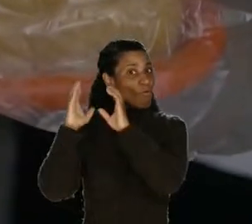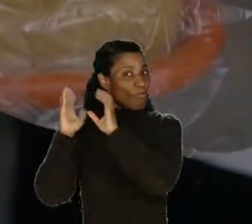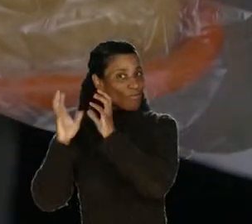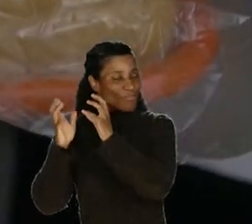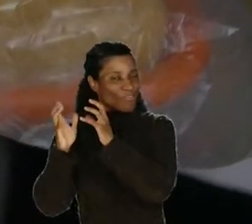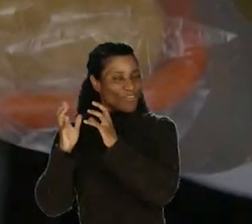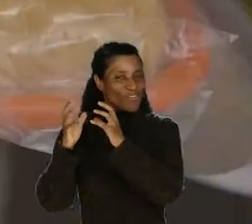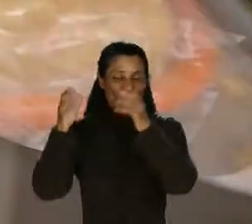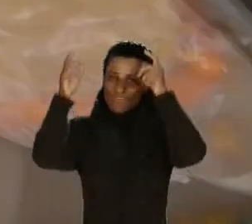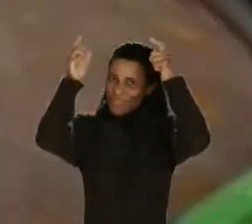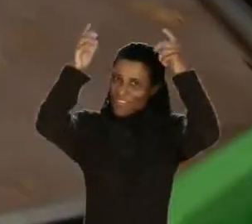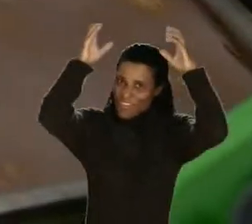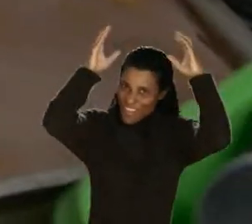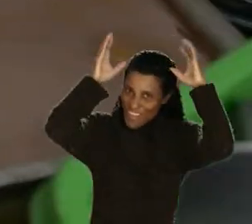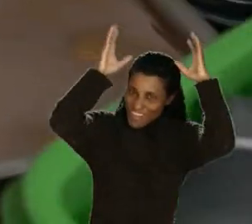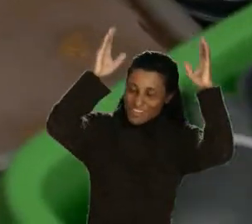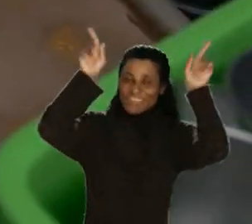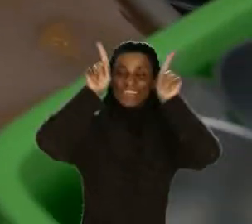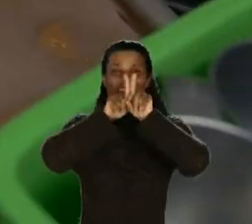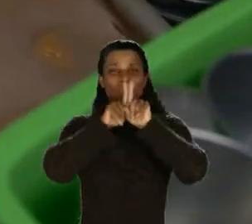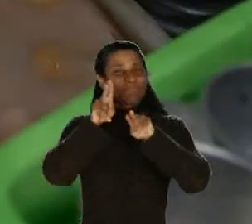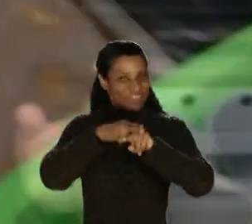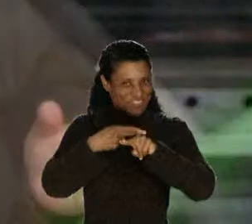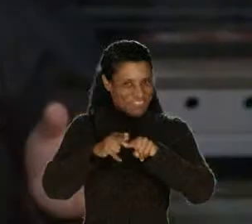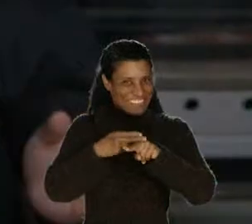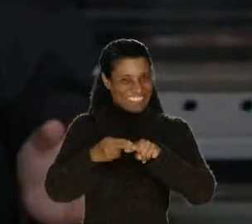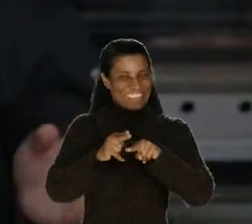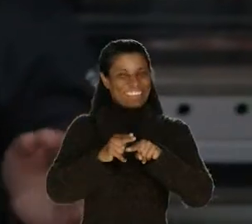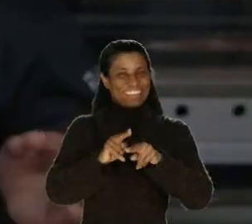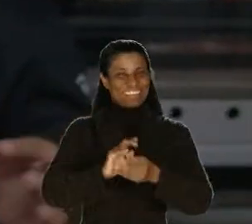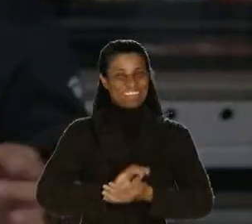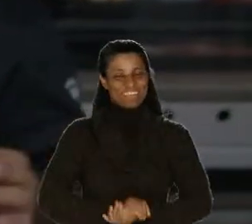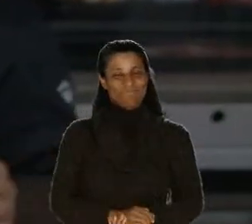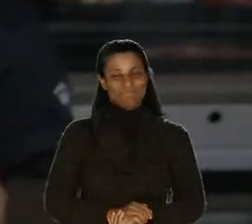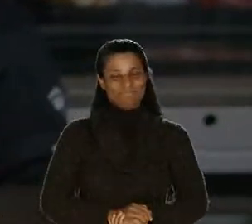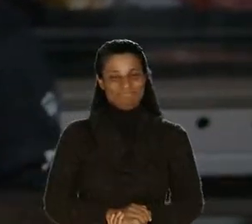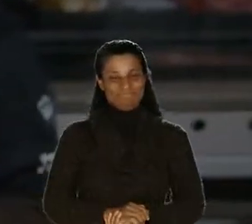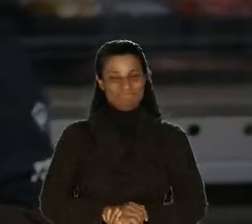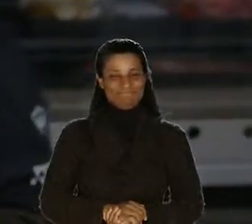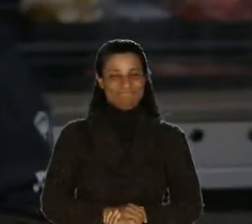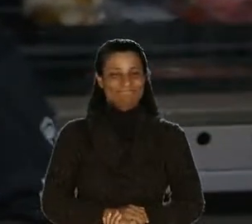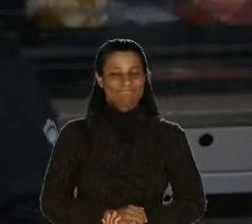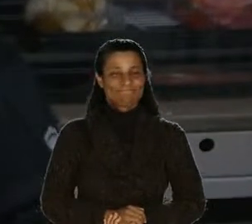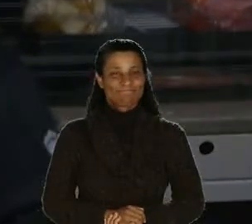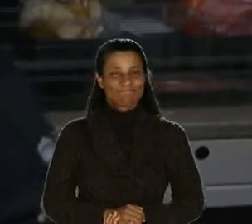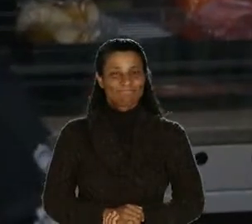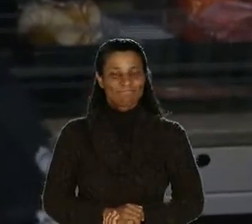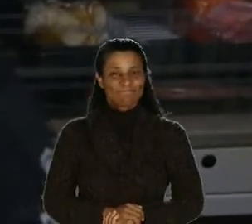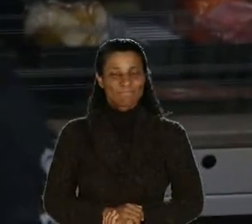Coco, leite condensado, né? Chocolate. Chocolate.